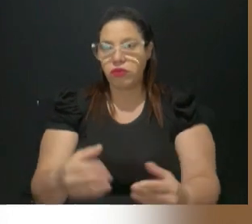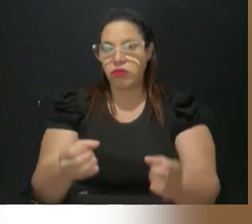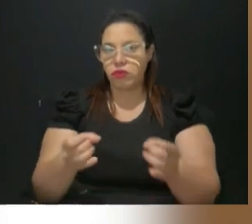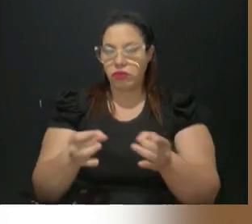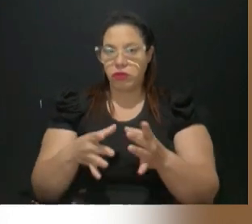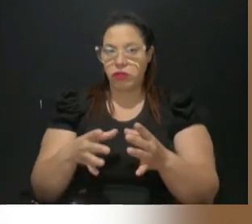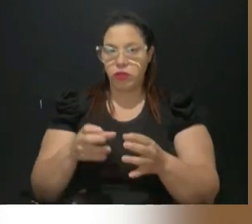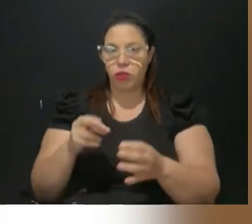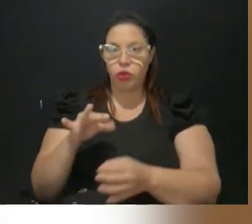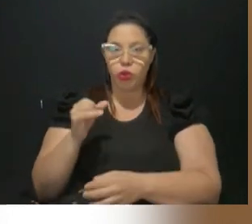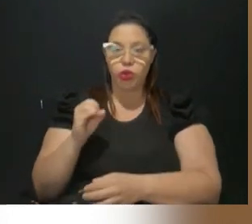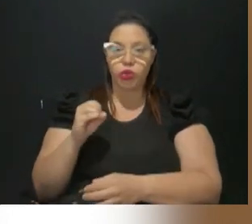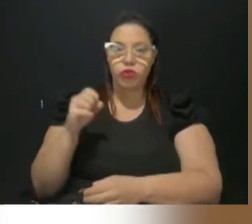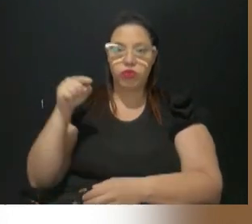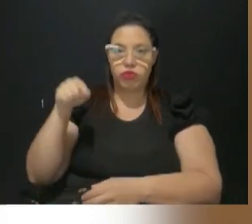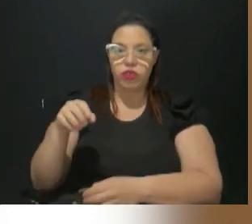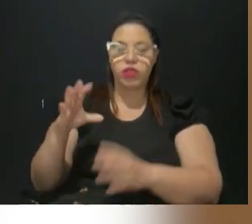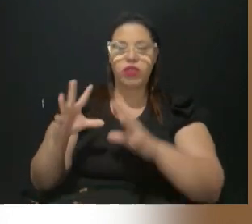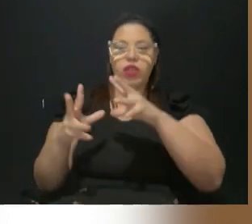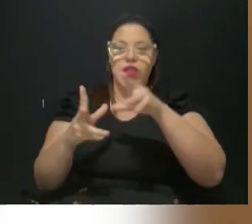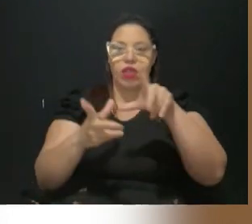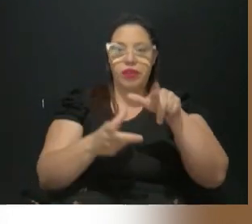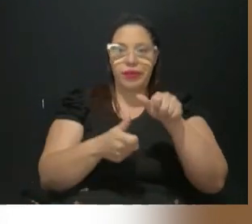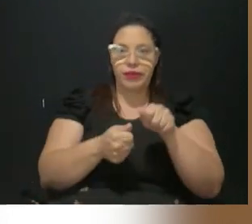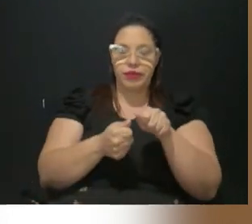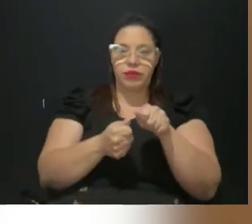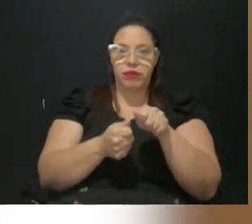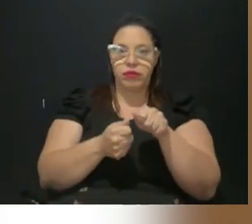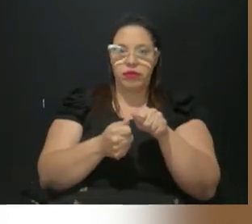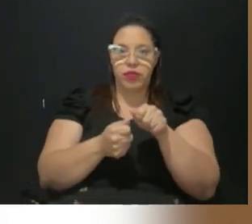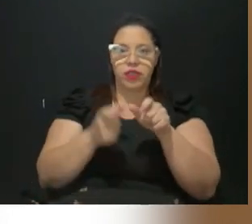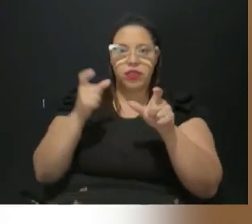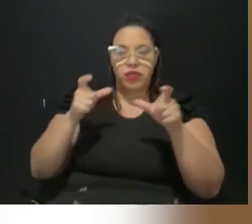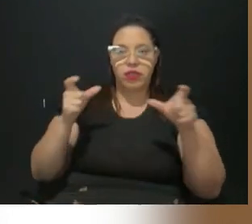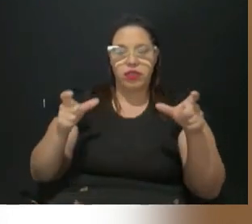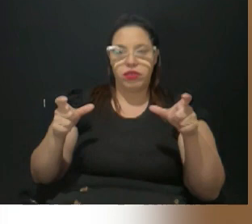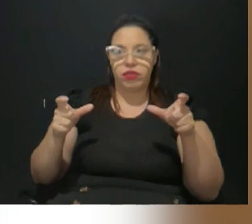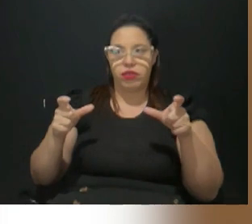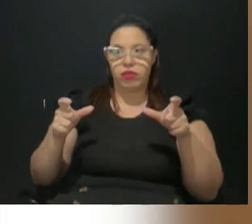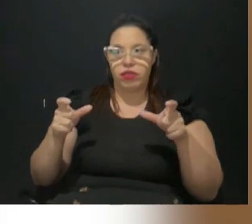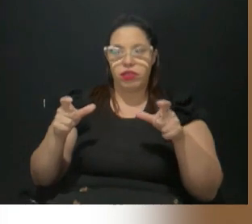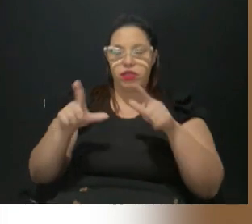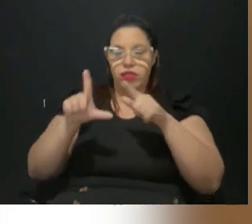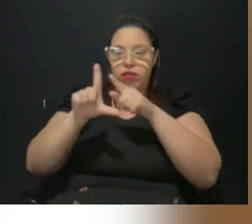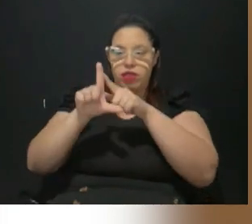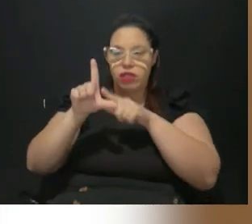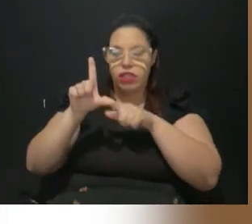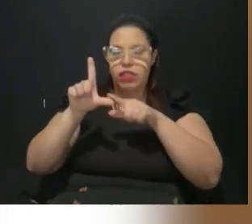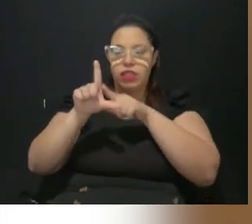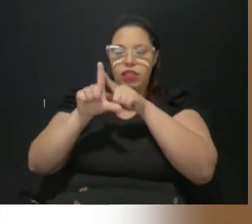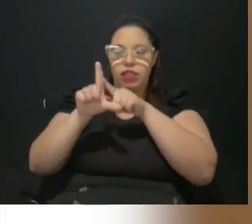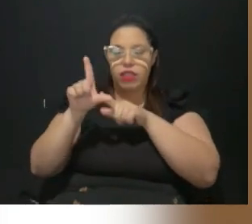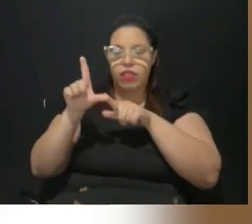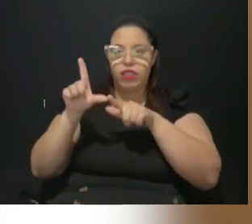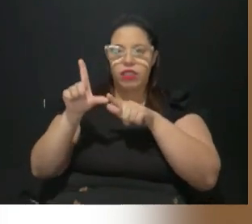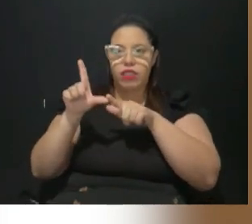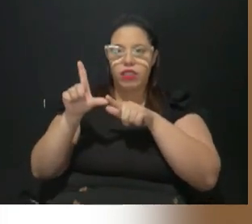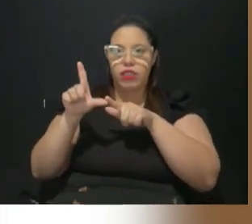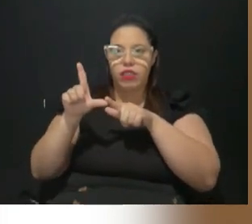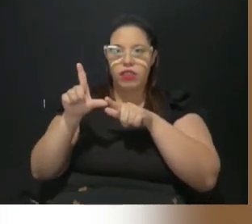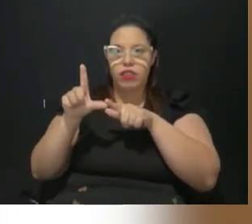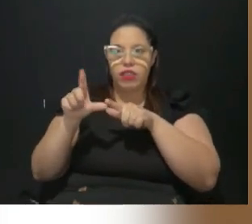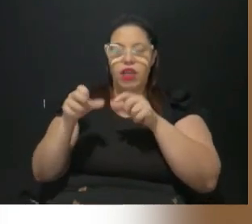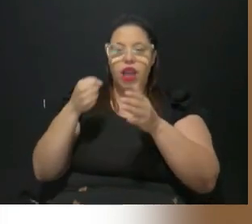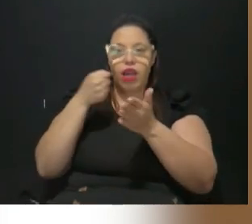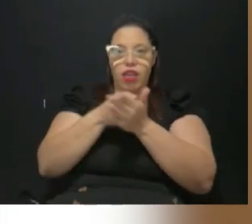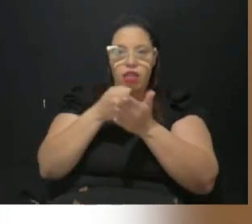Esse último surto que teve aqui mundial, ele foi um pouco mais localizado em regiões genitais e perianais. Doutor, para